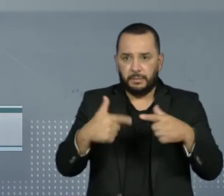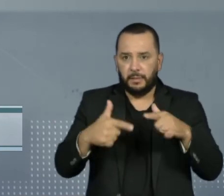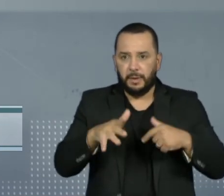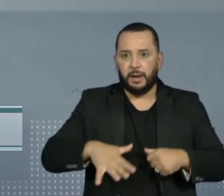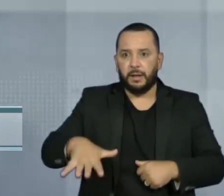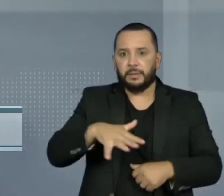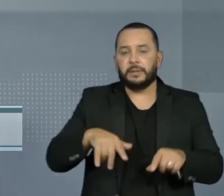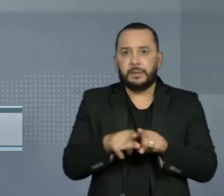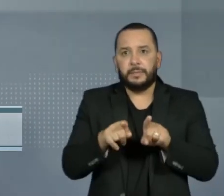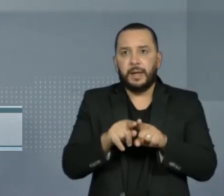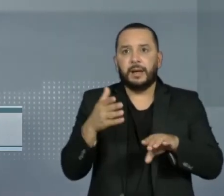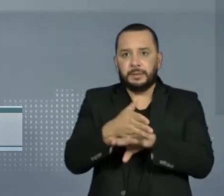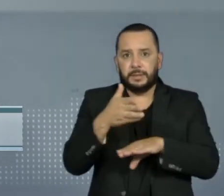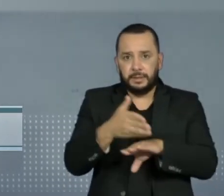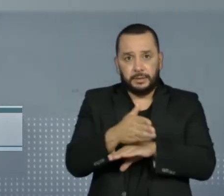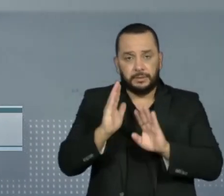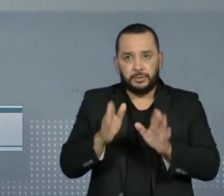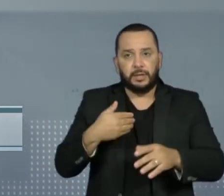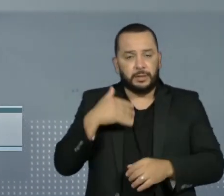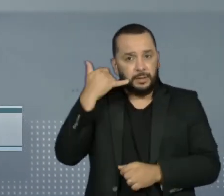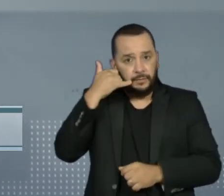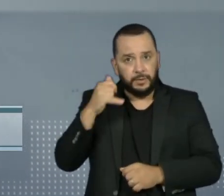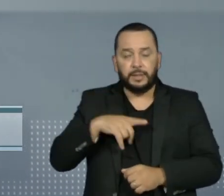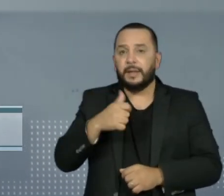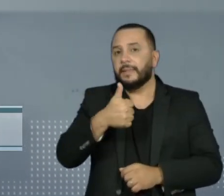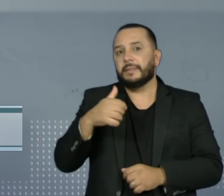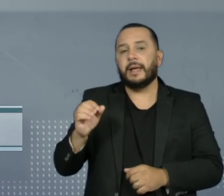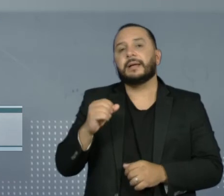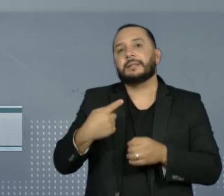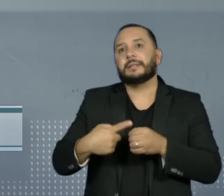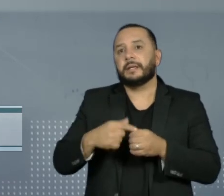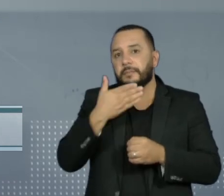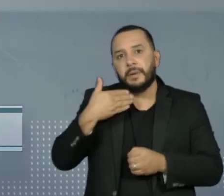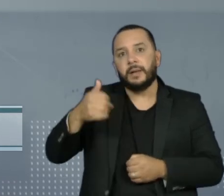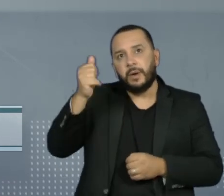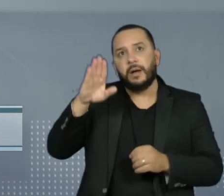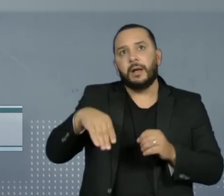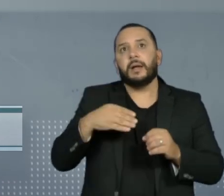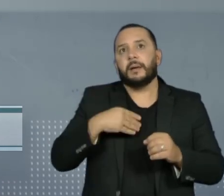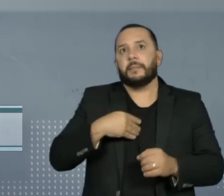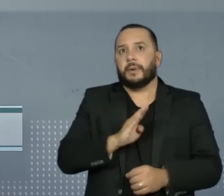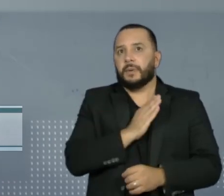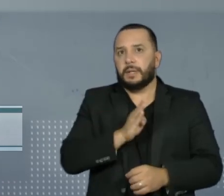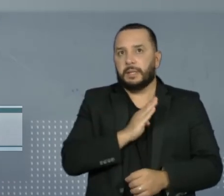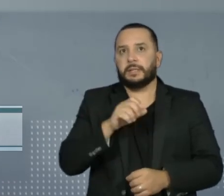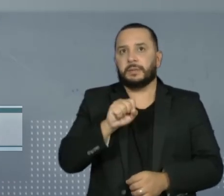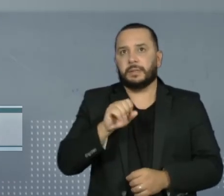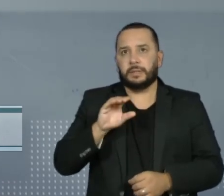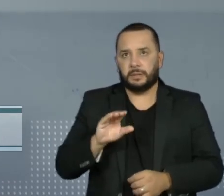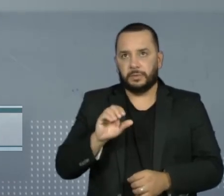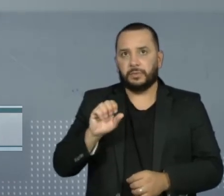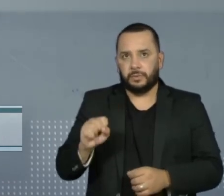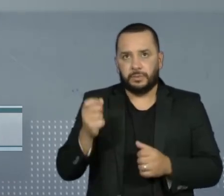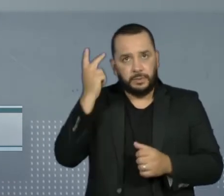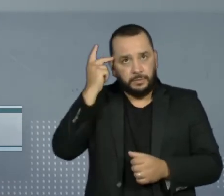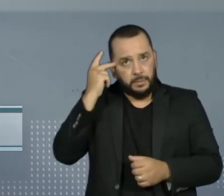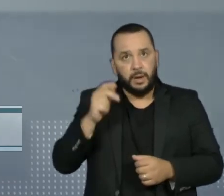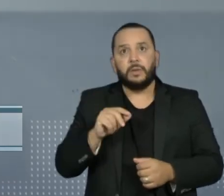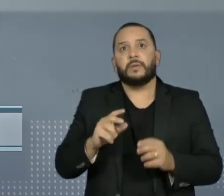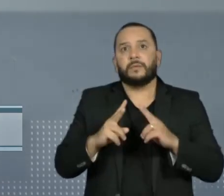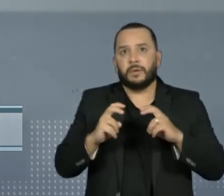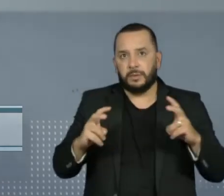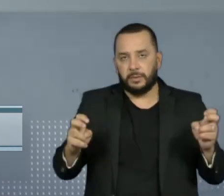e acesso à telefonia. As 10 cidades com melhor colocação são Barueri, São Caetano do Sul, São Paulo, Florianópolis,